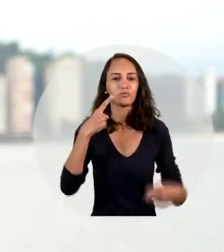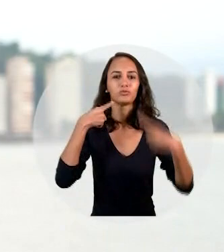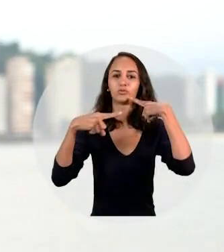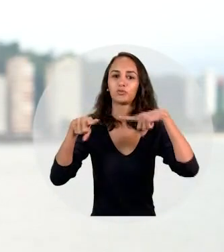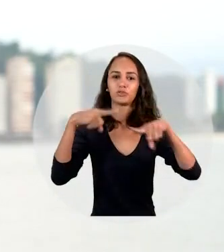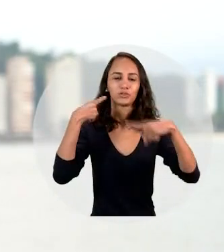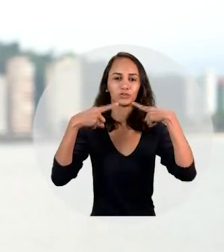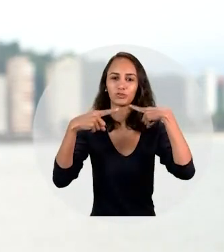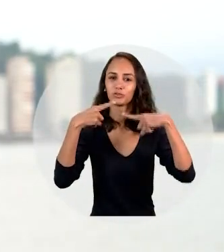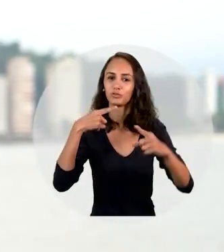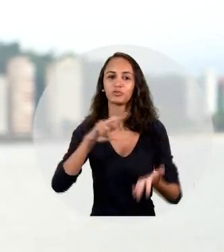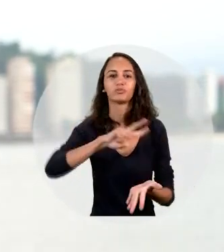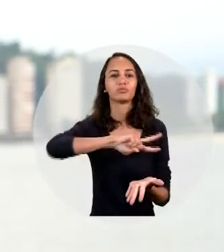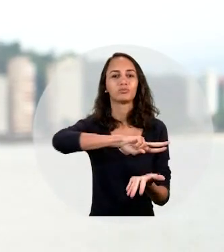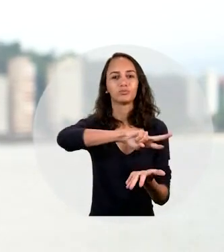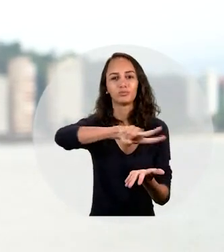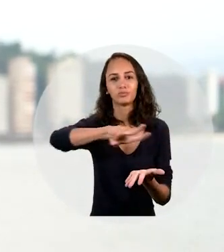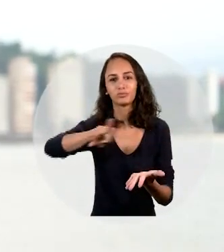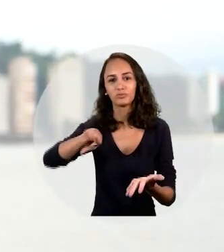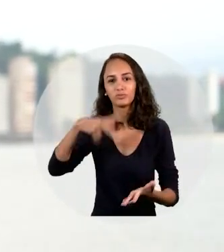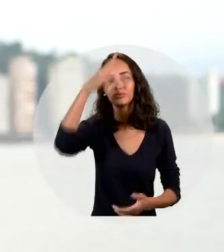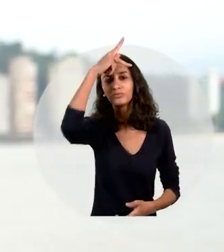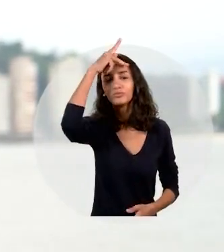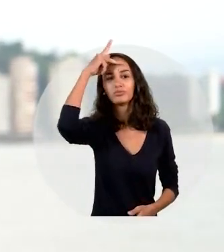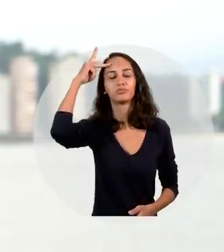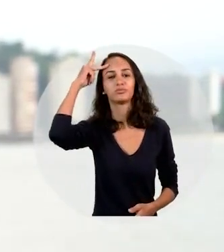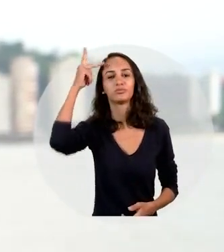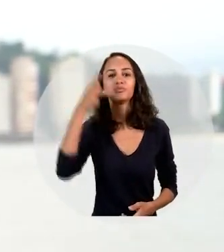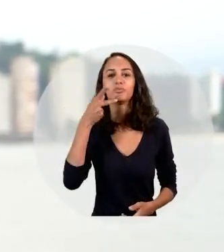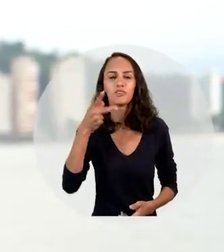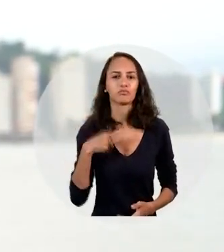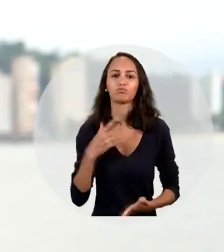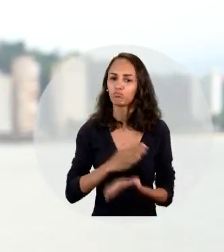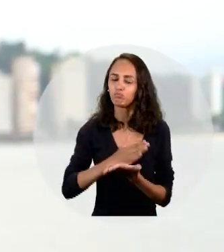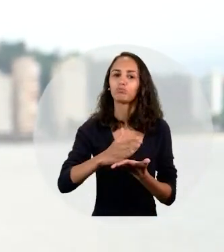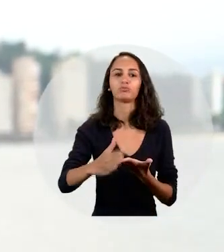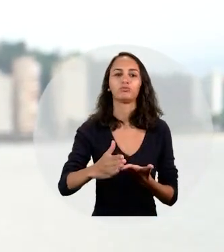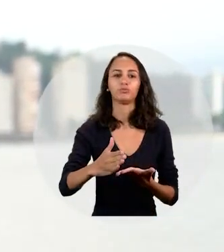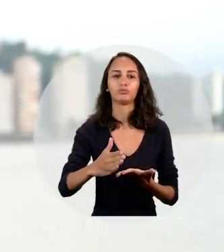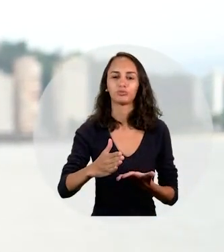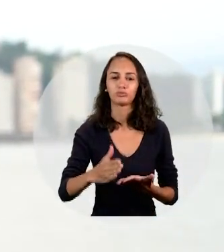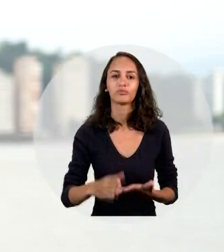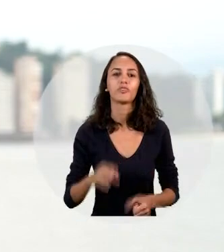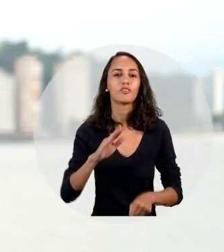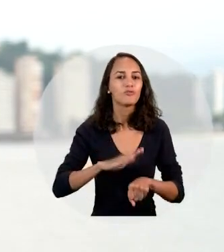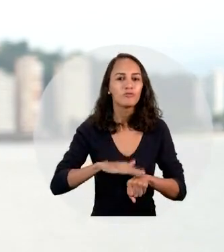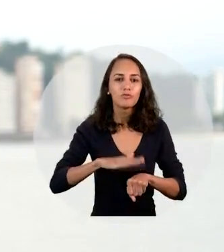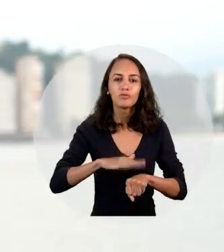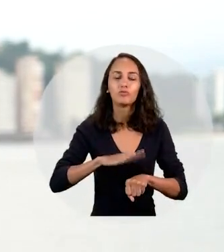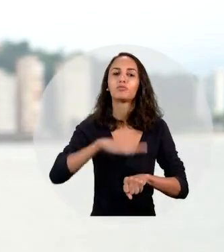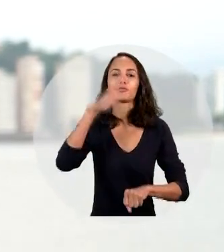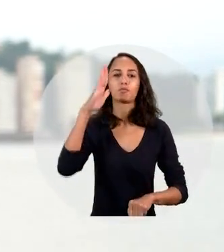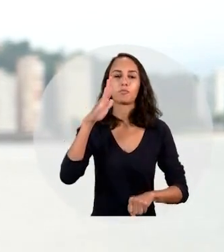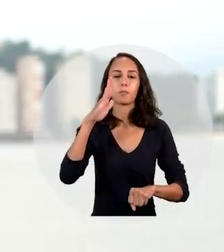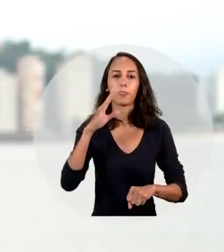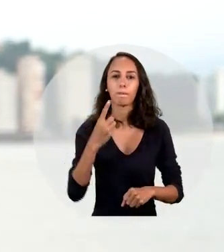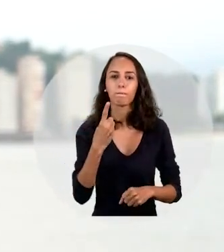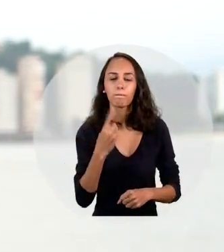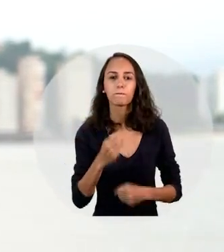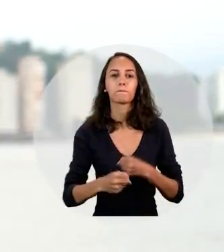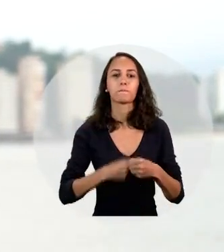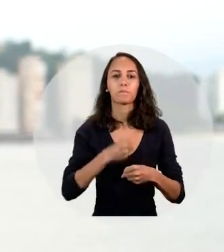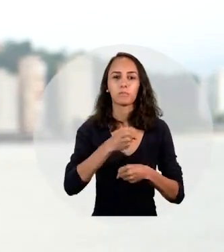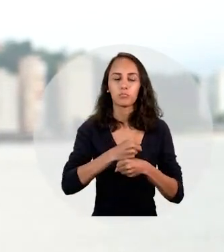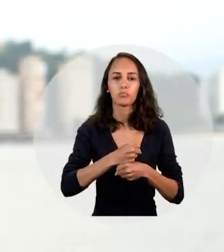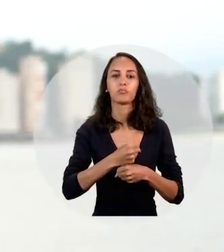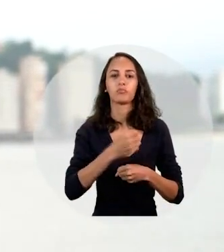uma discussão que foi feita também com várias pessoas. Falei, vou me atirar nisso, vou fazer mais. Com o